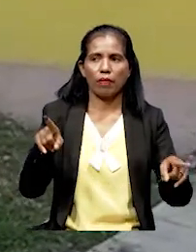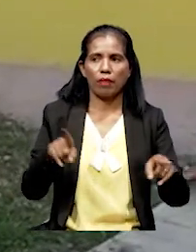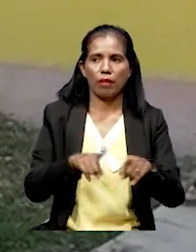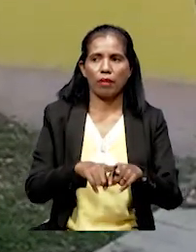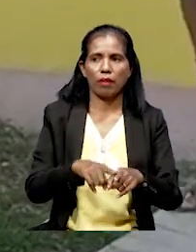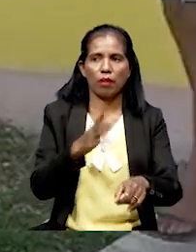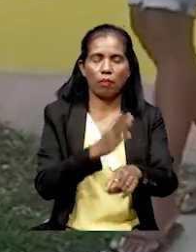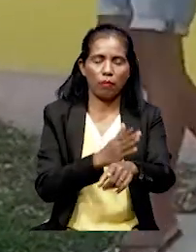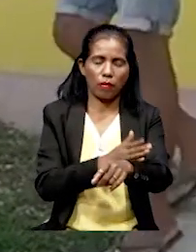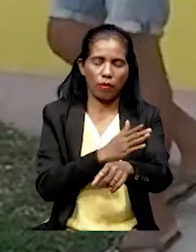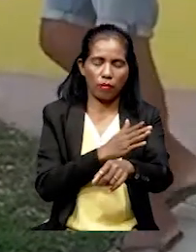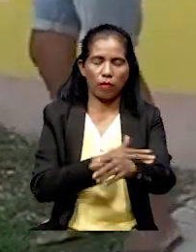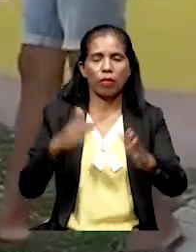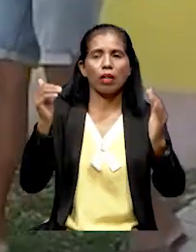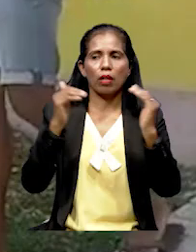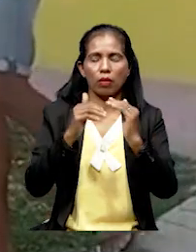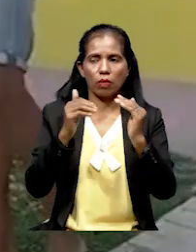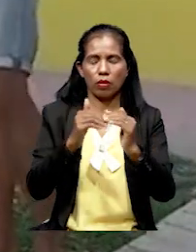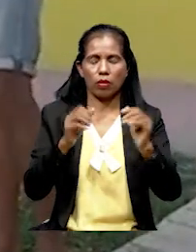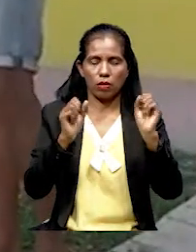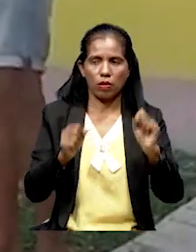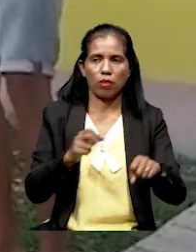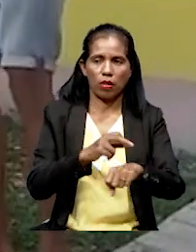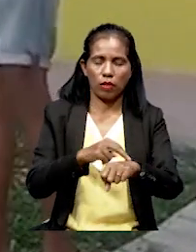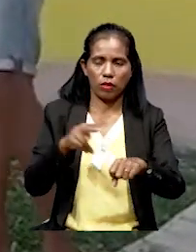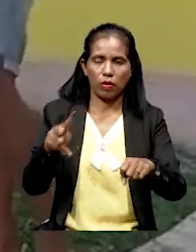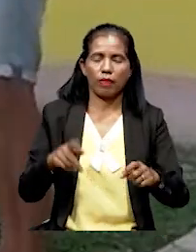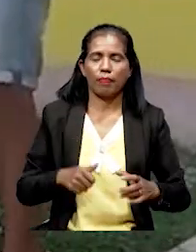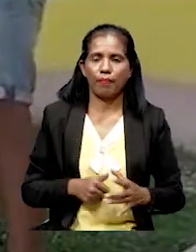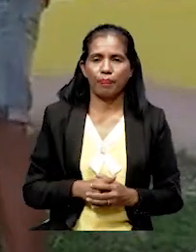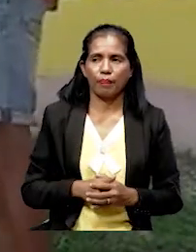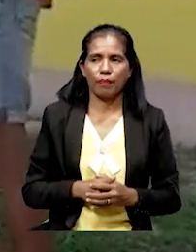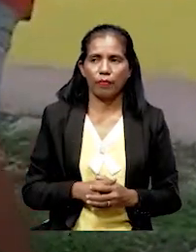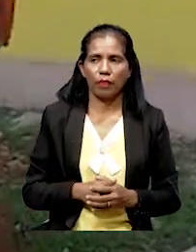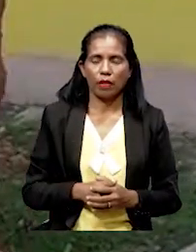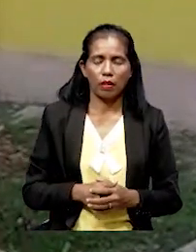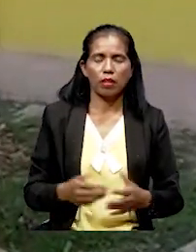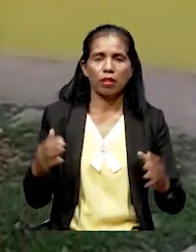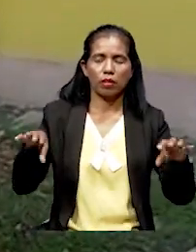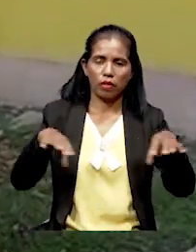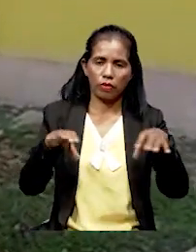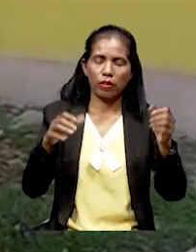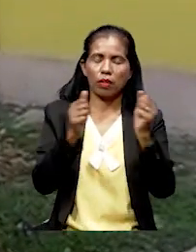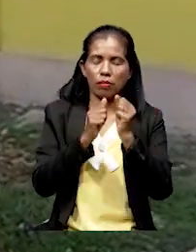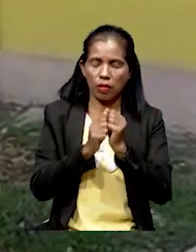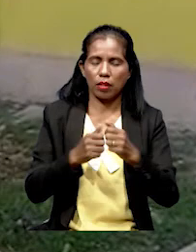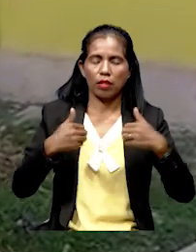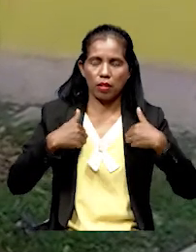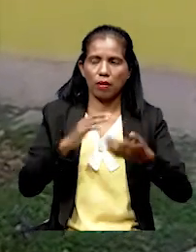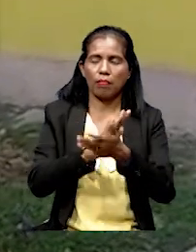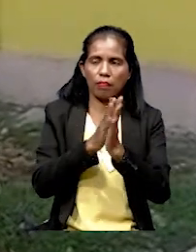promove dialog, ate beli kiri unidad nasional, queria reconciliação, ele queria estabilidade